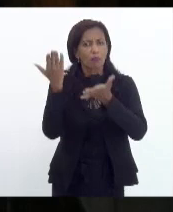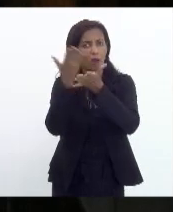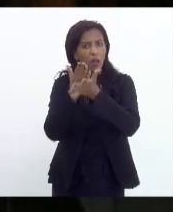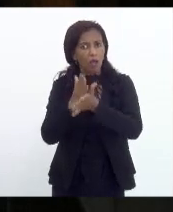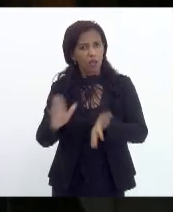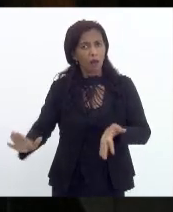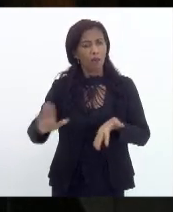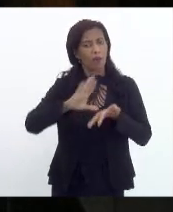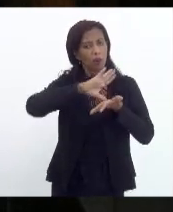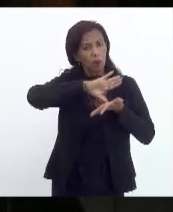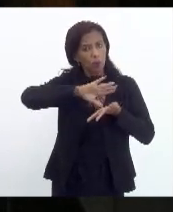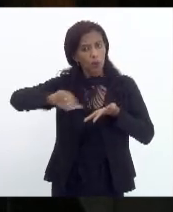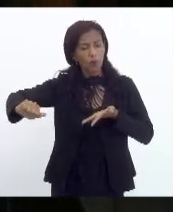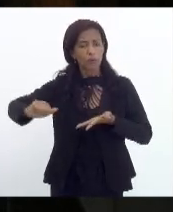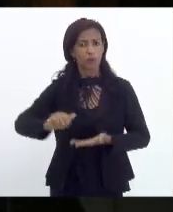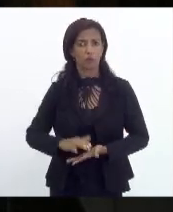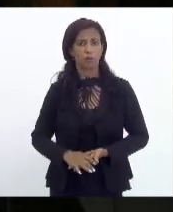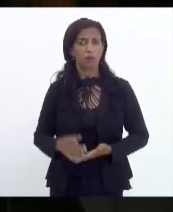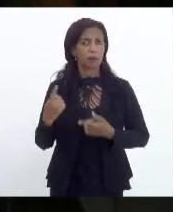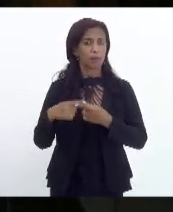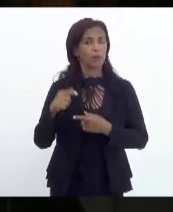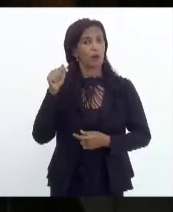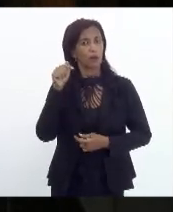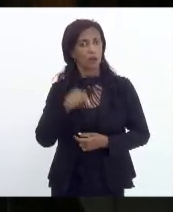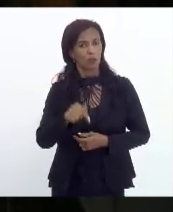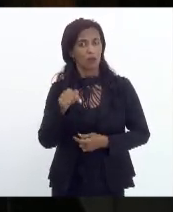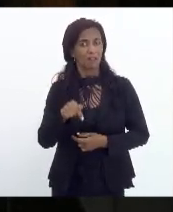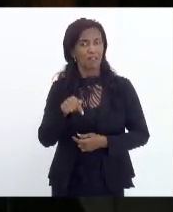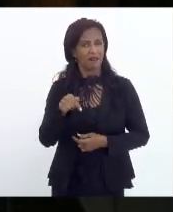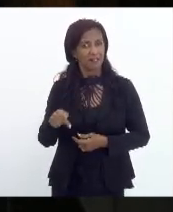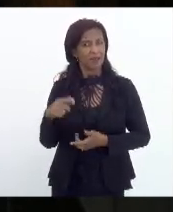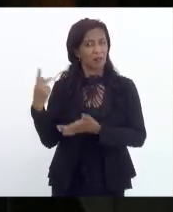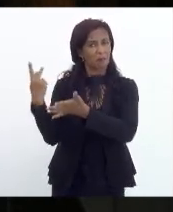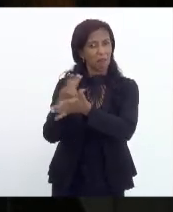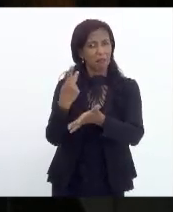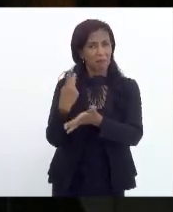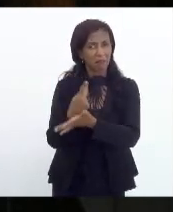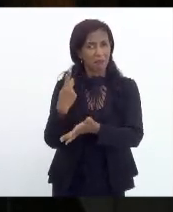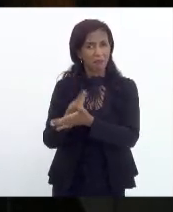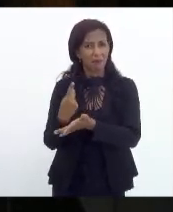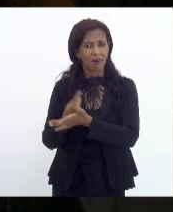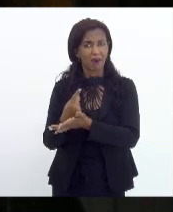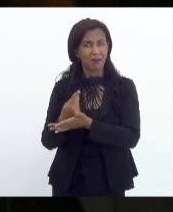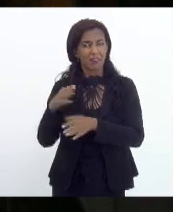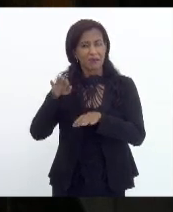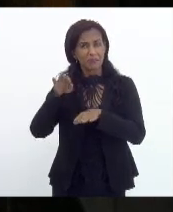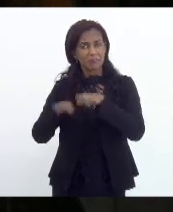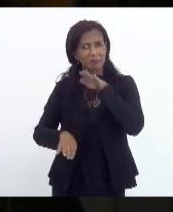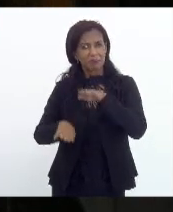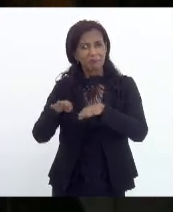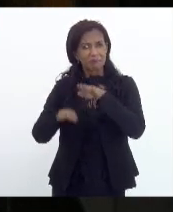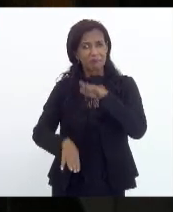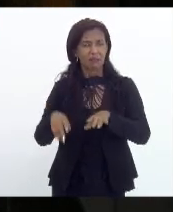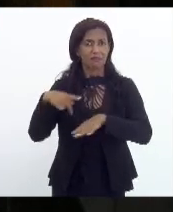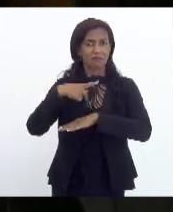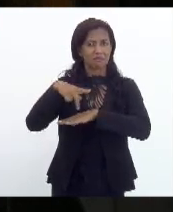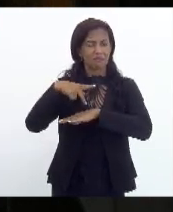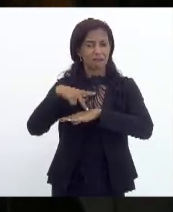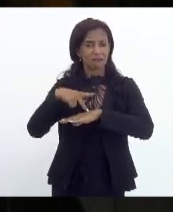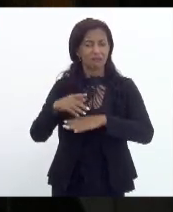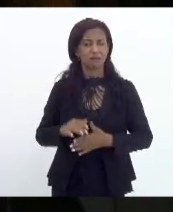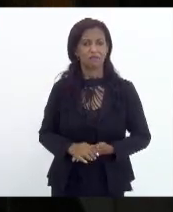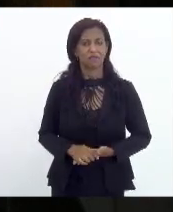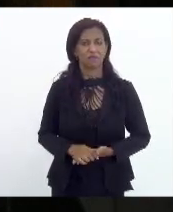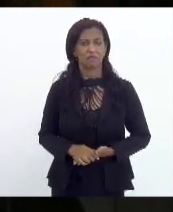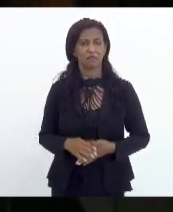acabar com a corrupção porque esta é uma mazela que dízima o nosso país